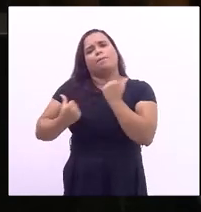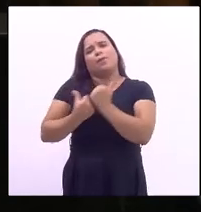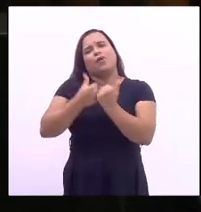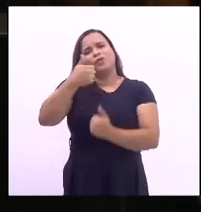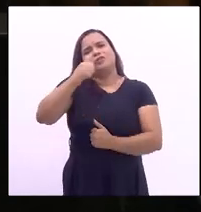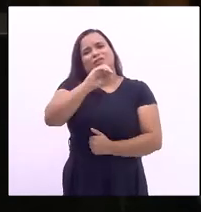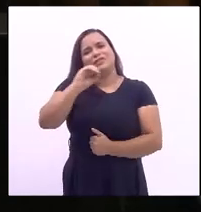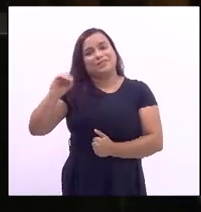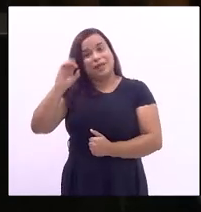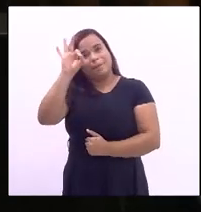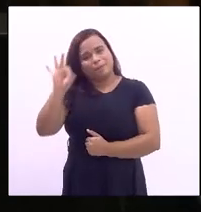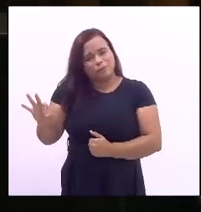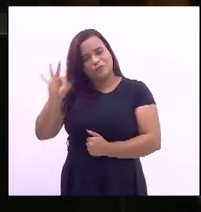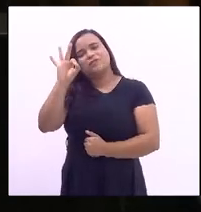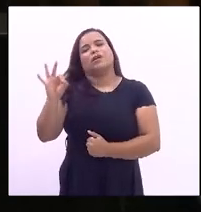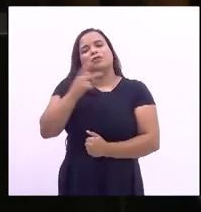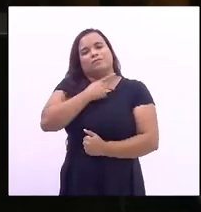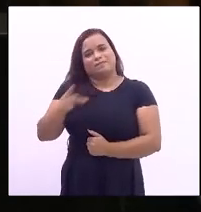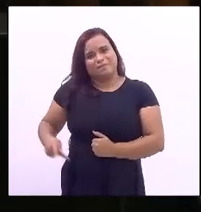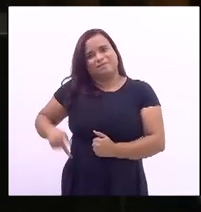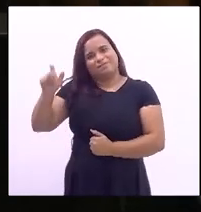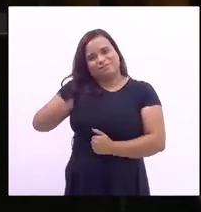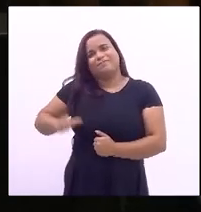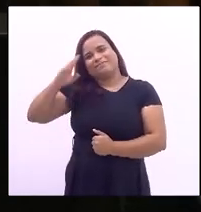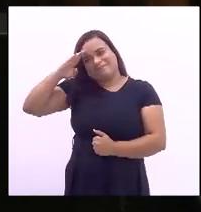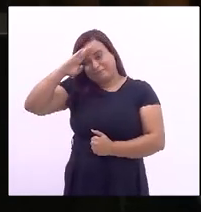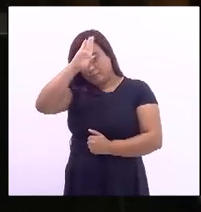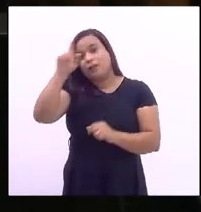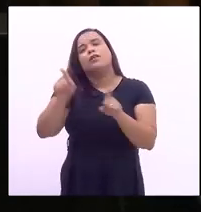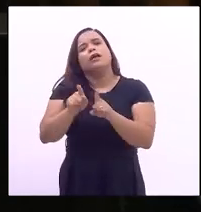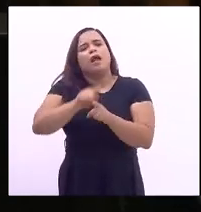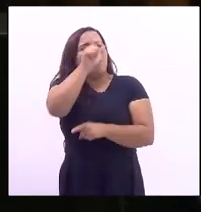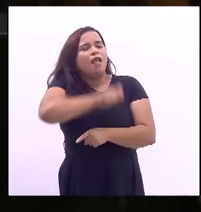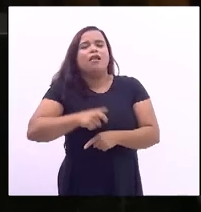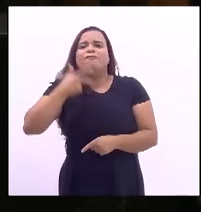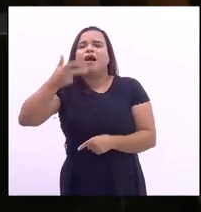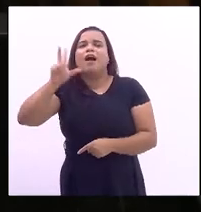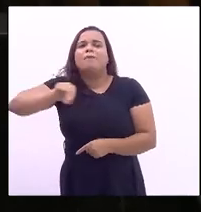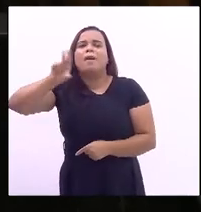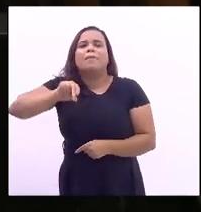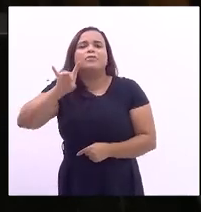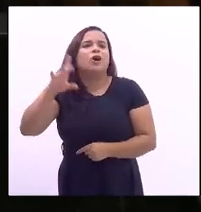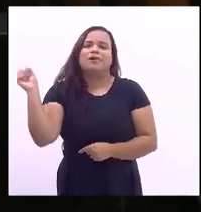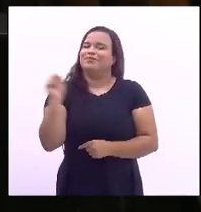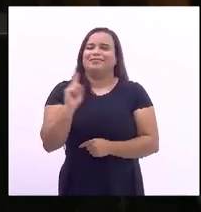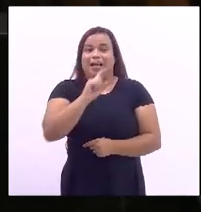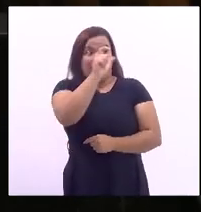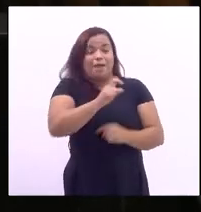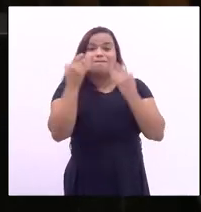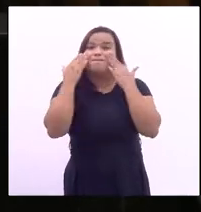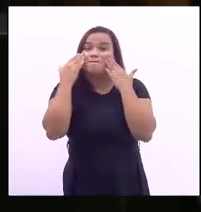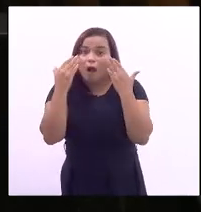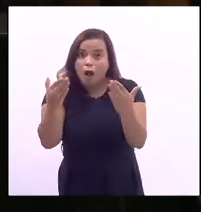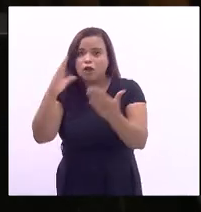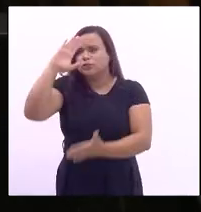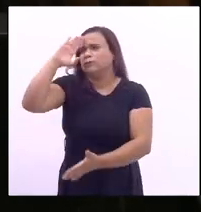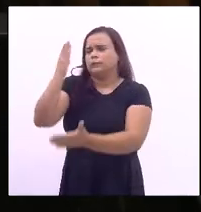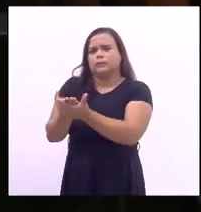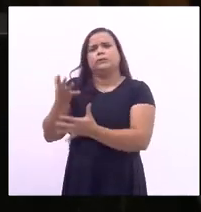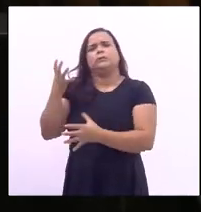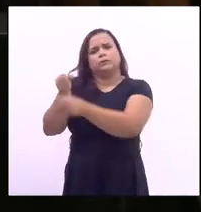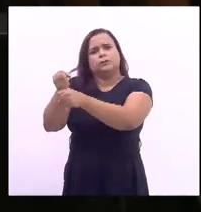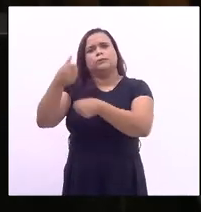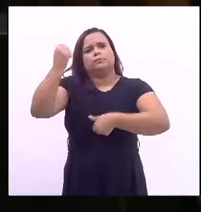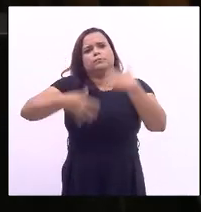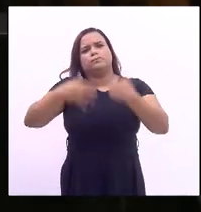pelo nosso Presidente bolsonaro mas mais do que falar ele já demonstra a sua condizencia com